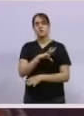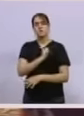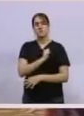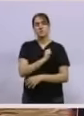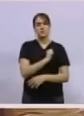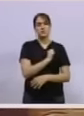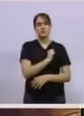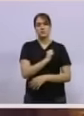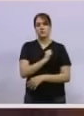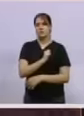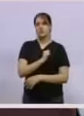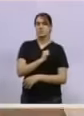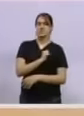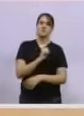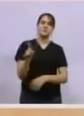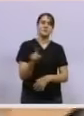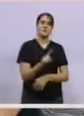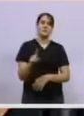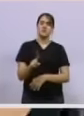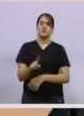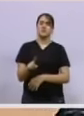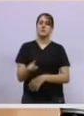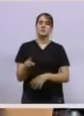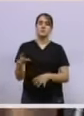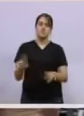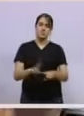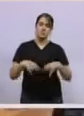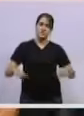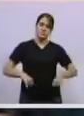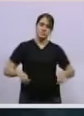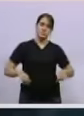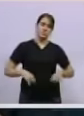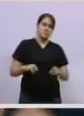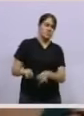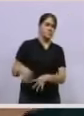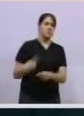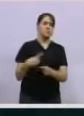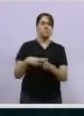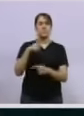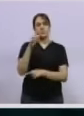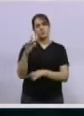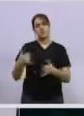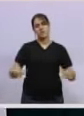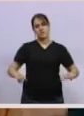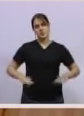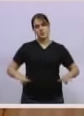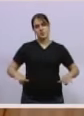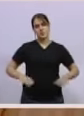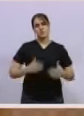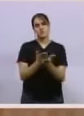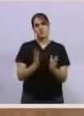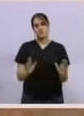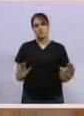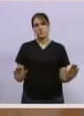de amar, não se entregue à dor, porque ela um dia vai